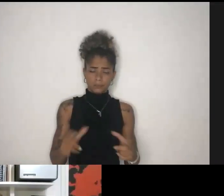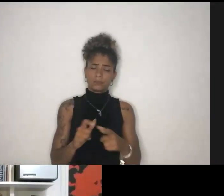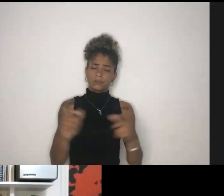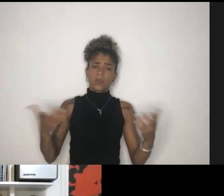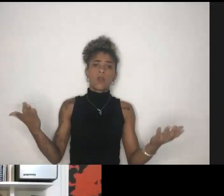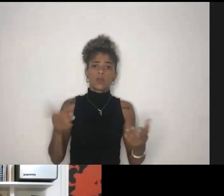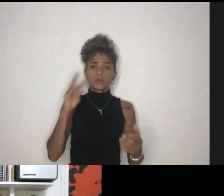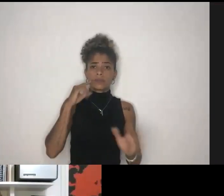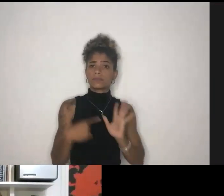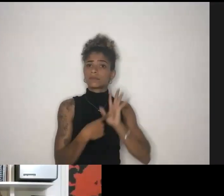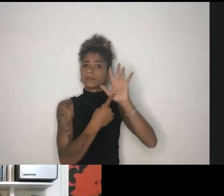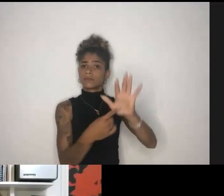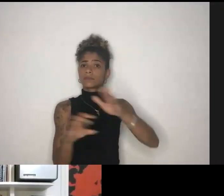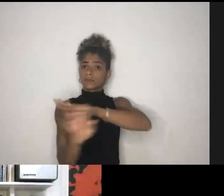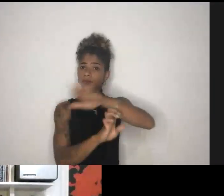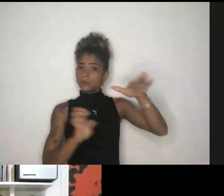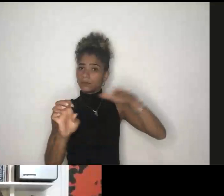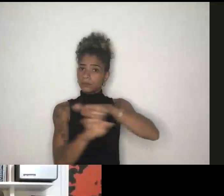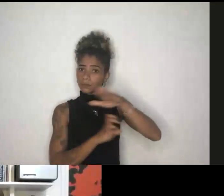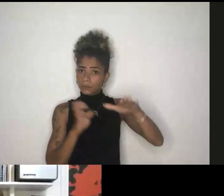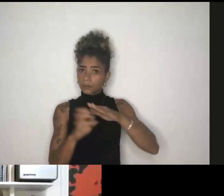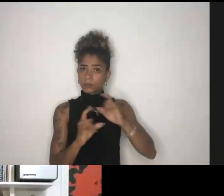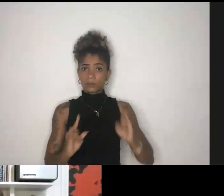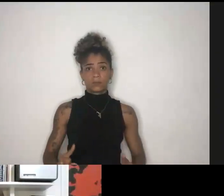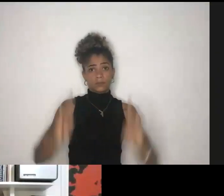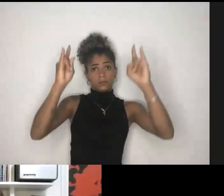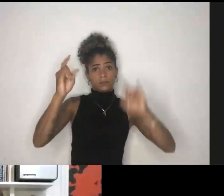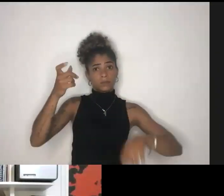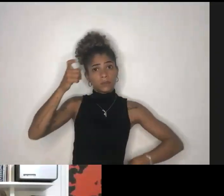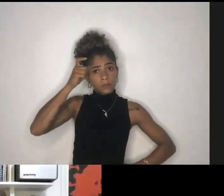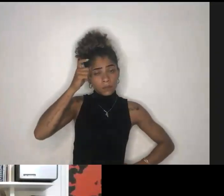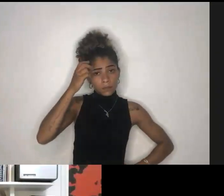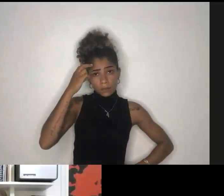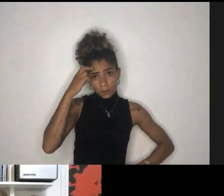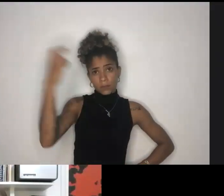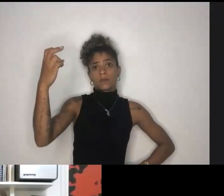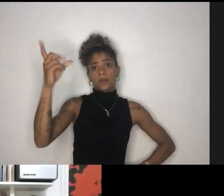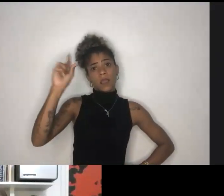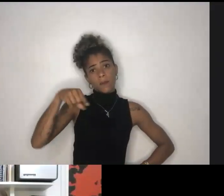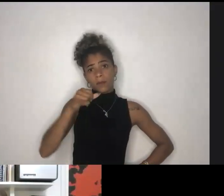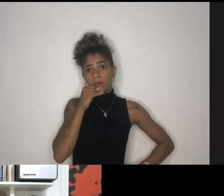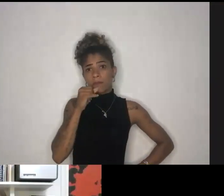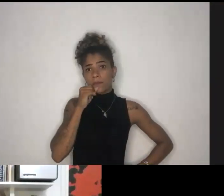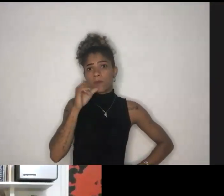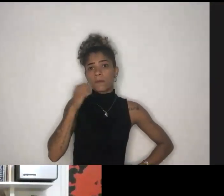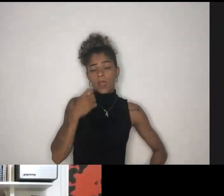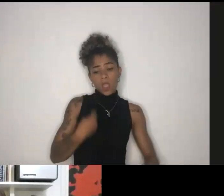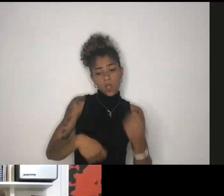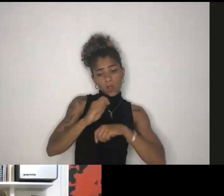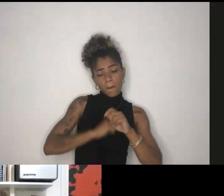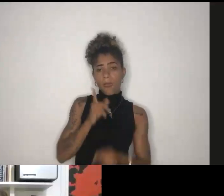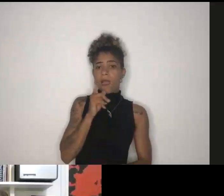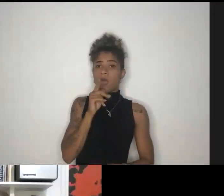que você vai por exemplo uma empresa de prédios inteligentes eles estão patenteando sensores para fazer economia de água em